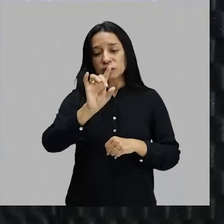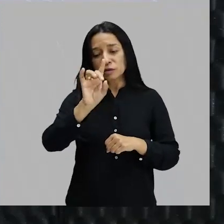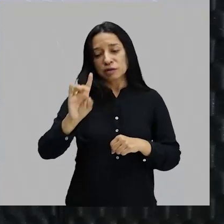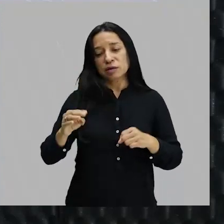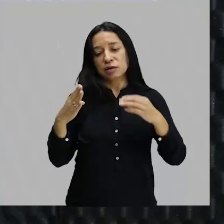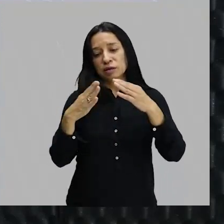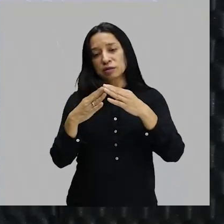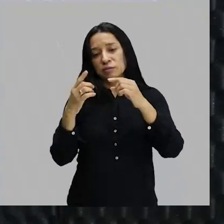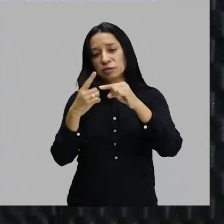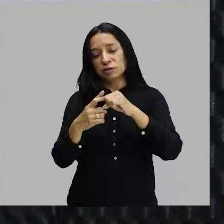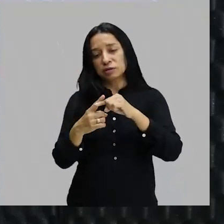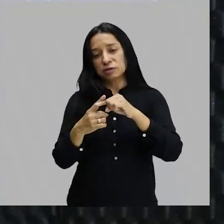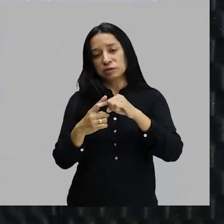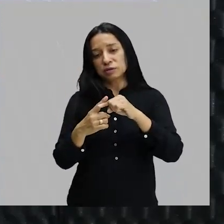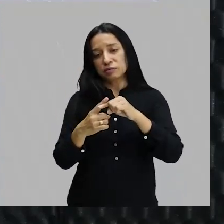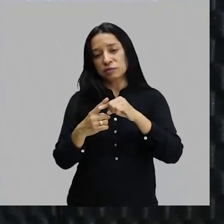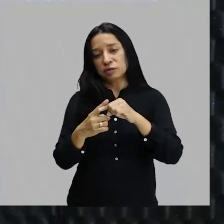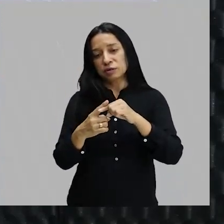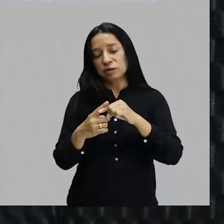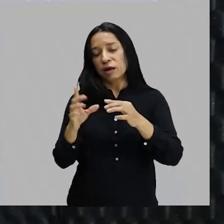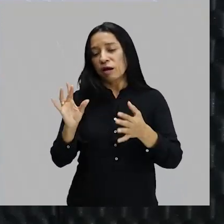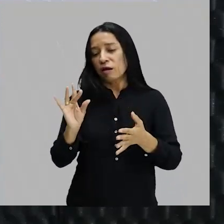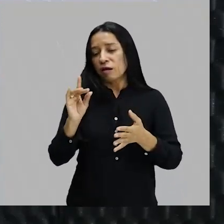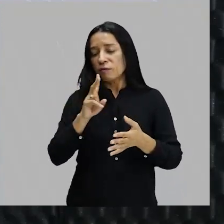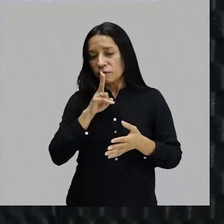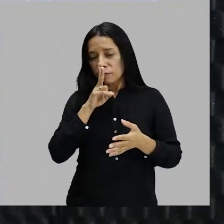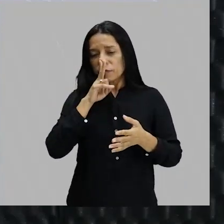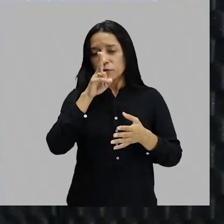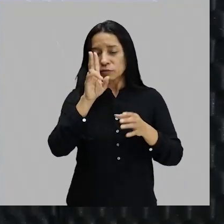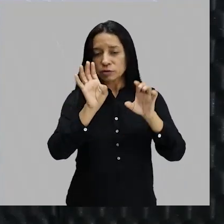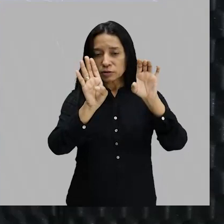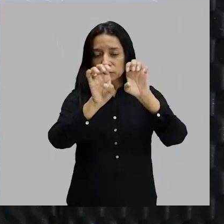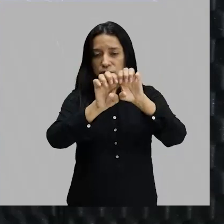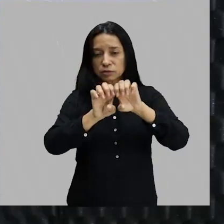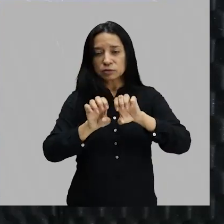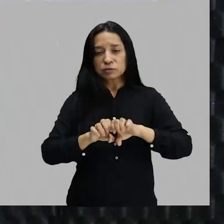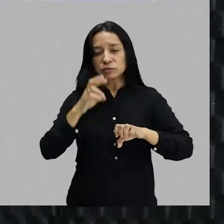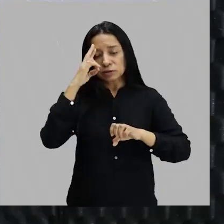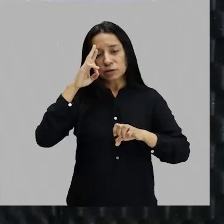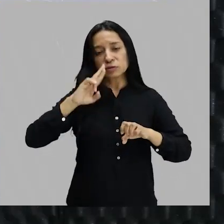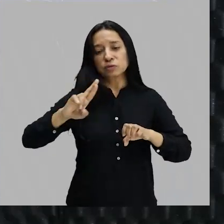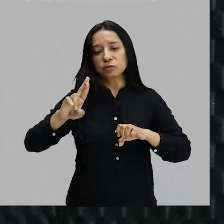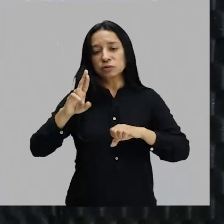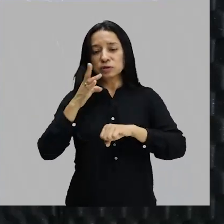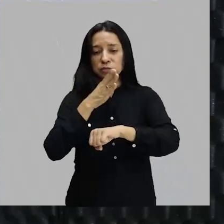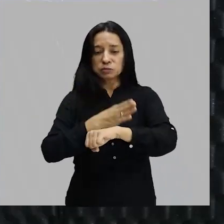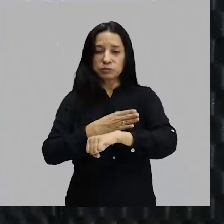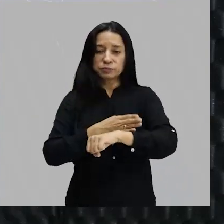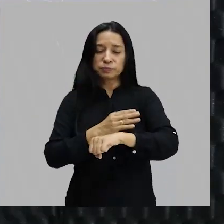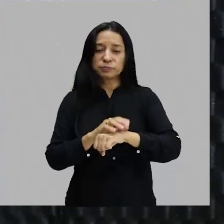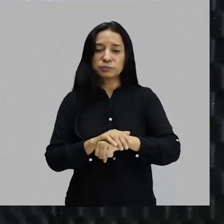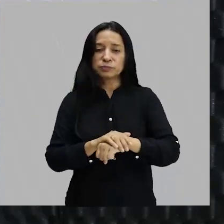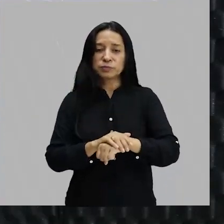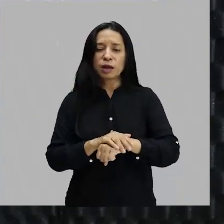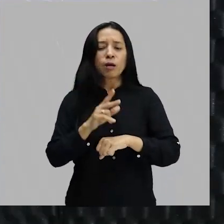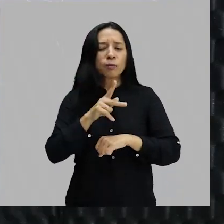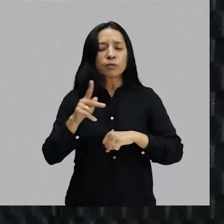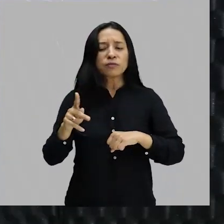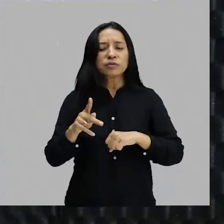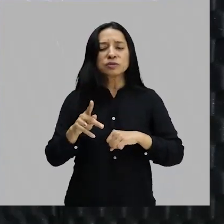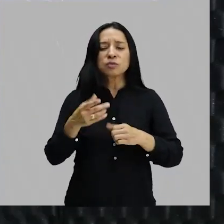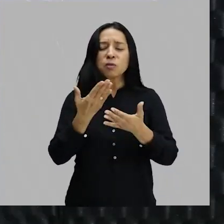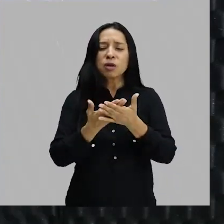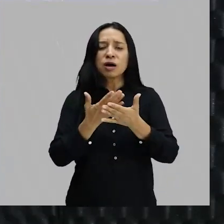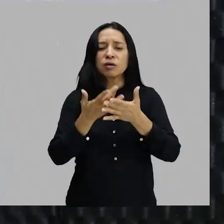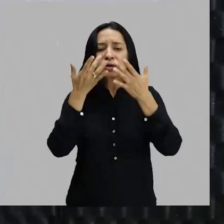dessa, ela vai consolidar a estrutura religiosa daquele período. Professor, o senhor está dando aula de arte, de história ou